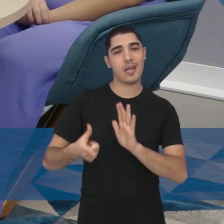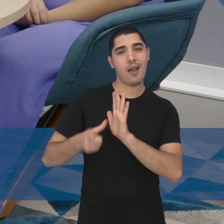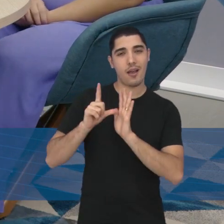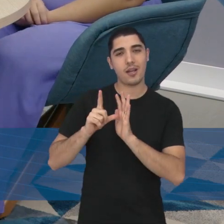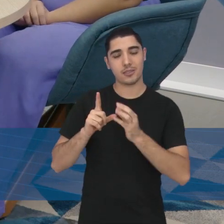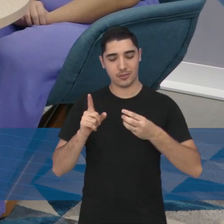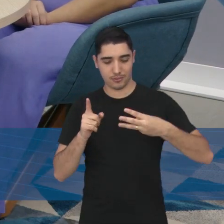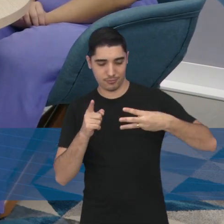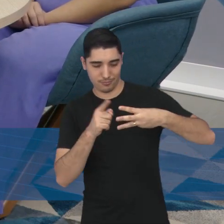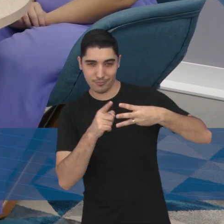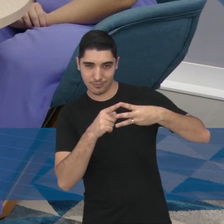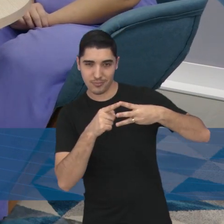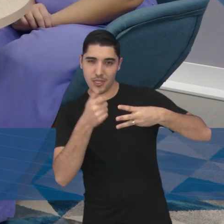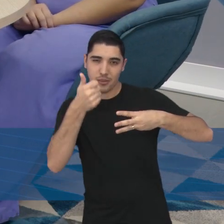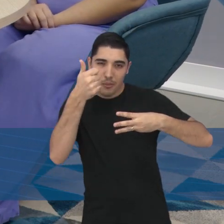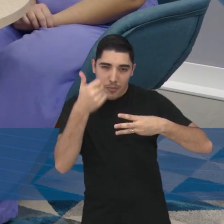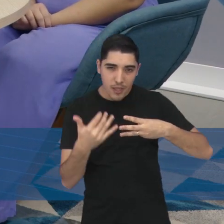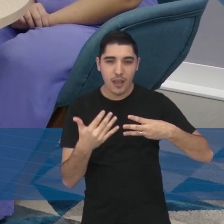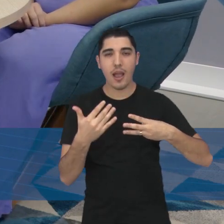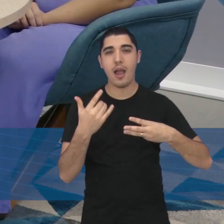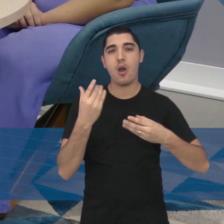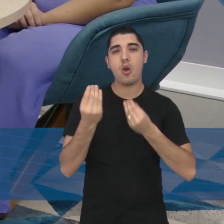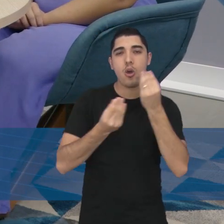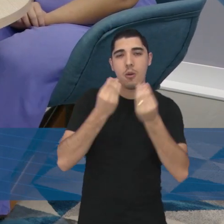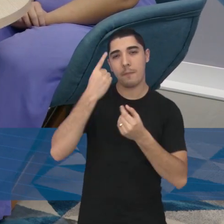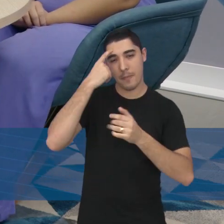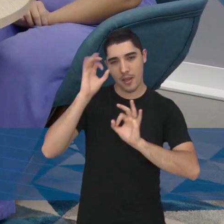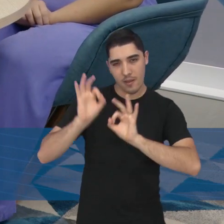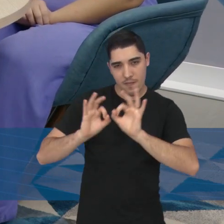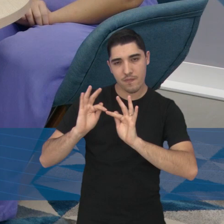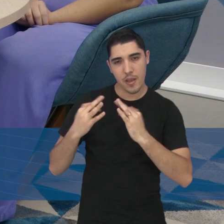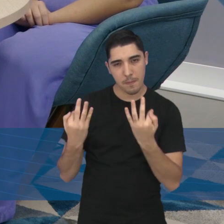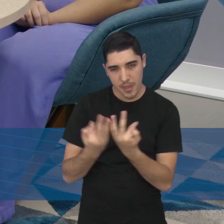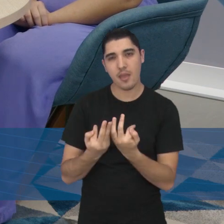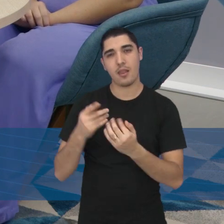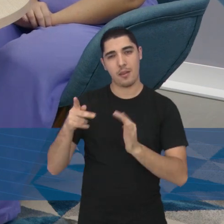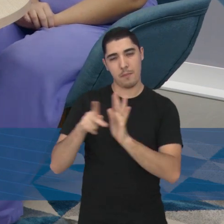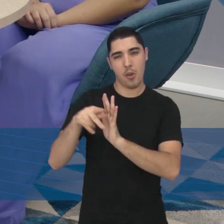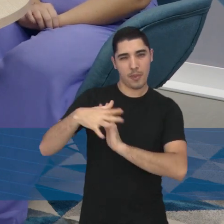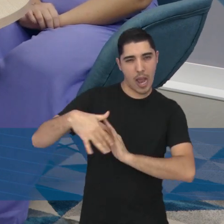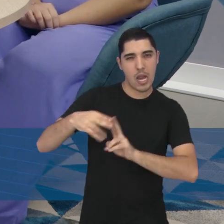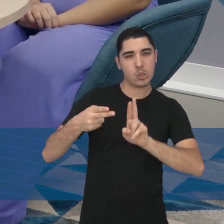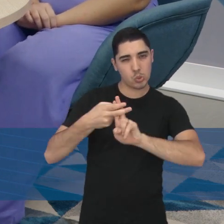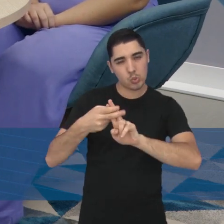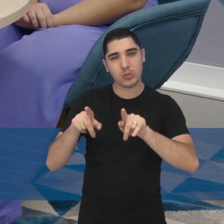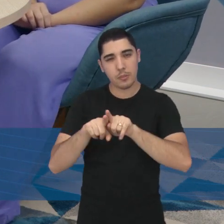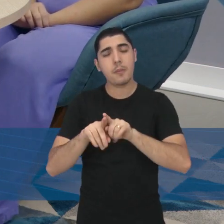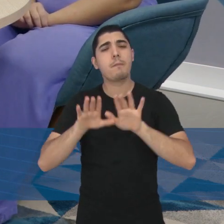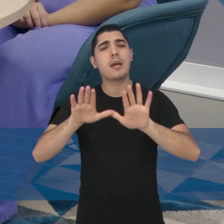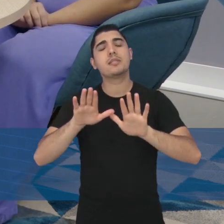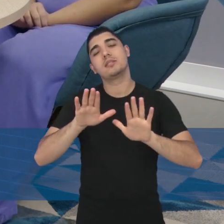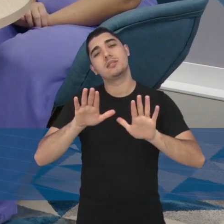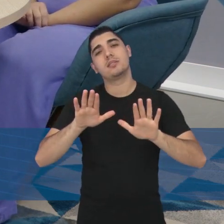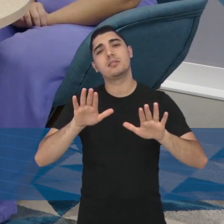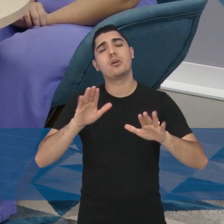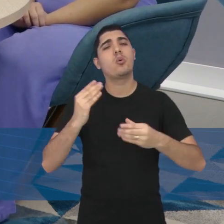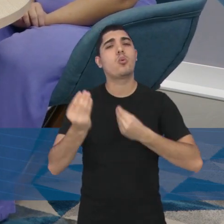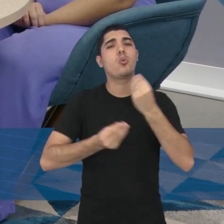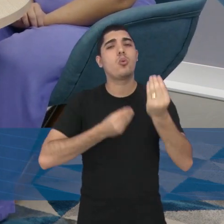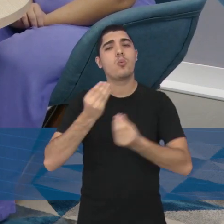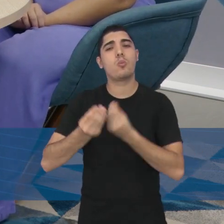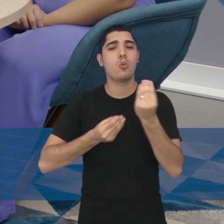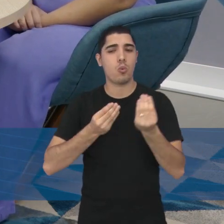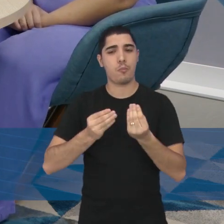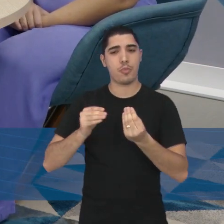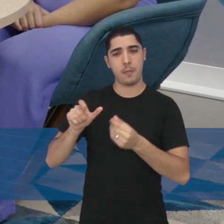no primeiro bloco sobre o planejamento familiar no SUS. Primeiramente, como que ele funciona assim, o passo a